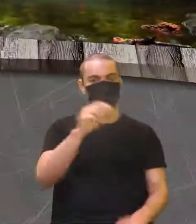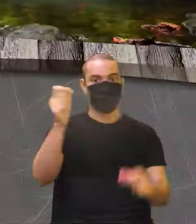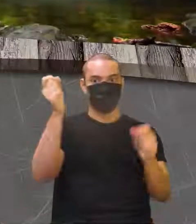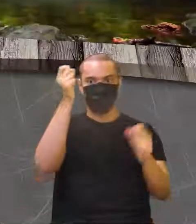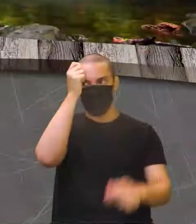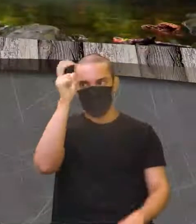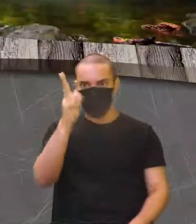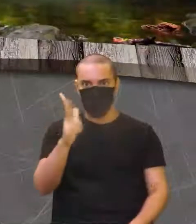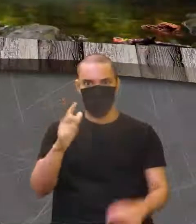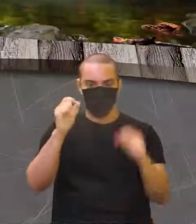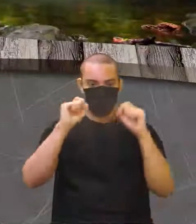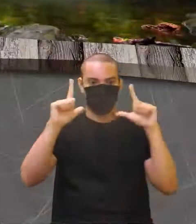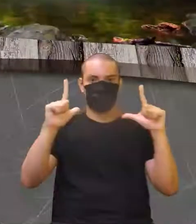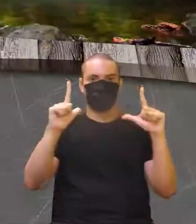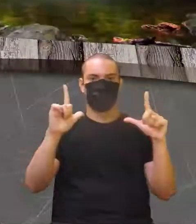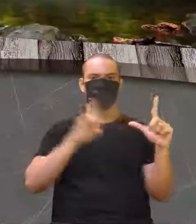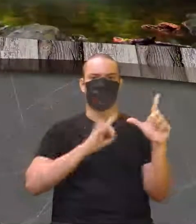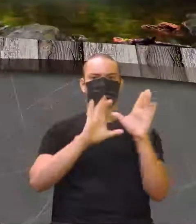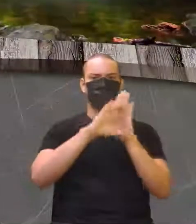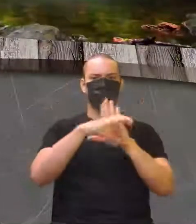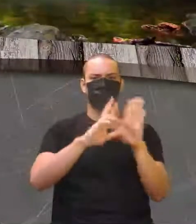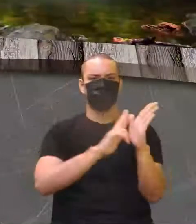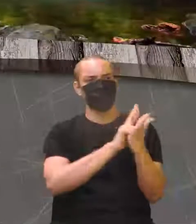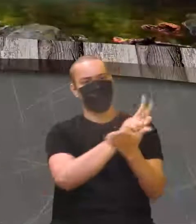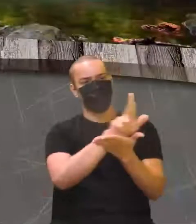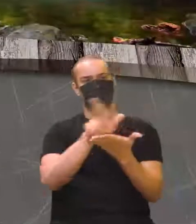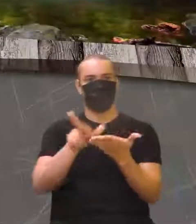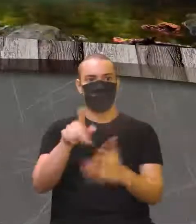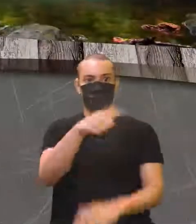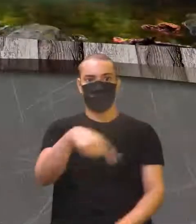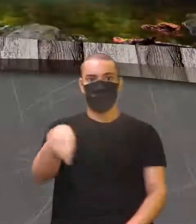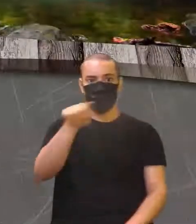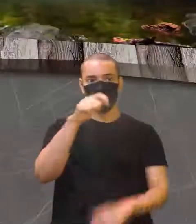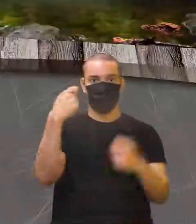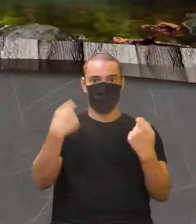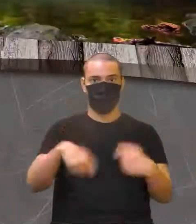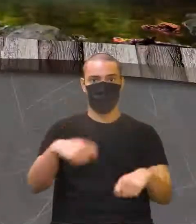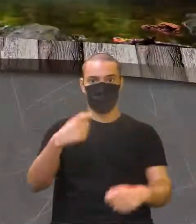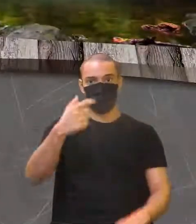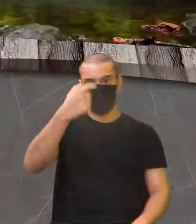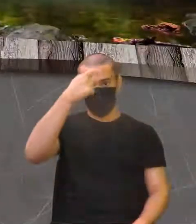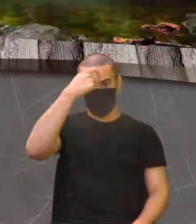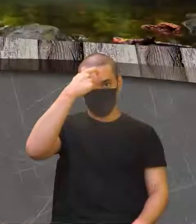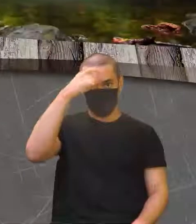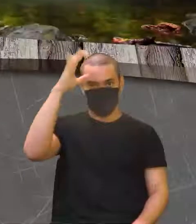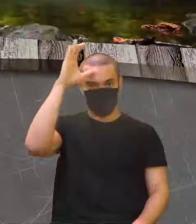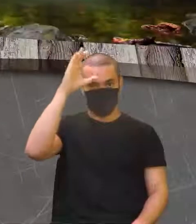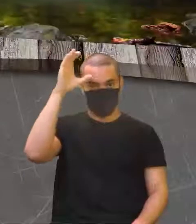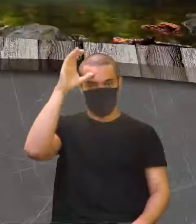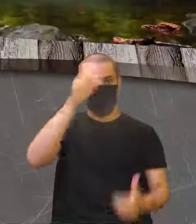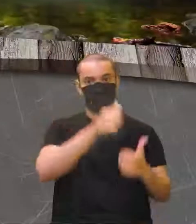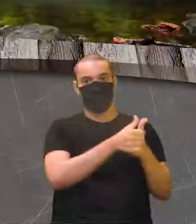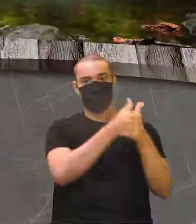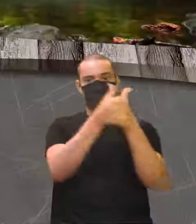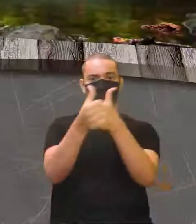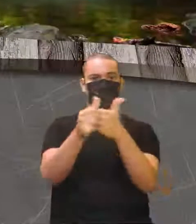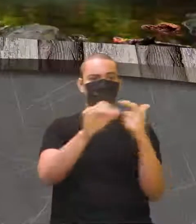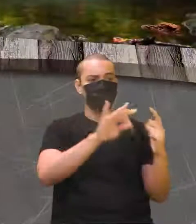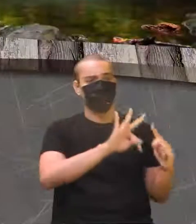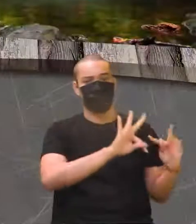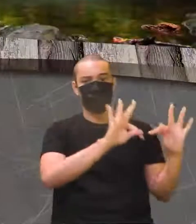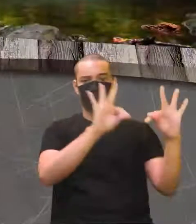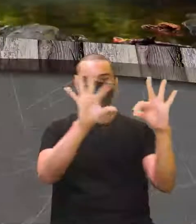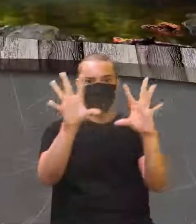Que existem muitos conceitos aí que você precisa estar bem consciente para poder acompanhar tudo que vem